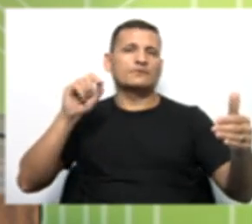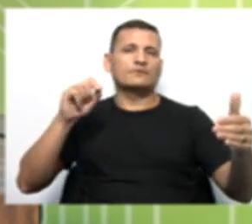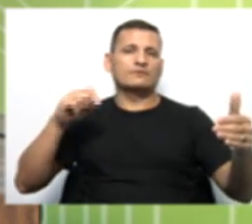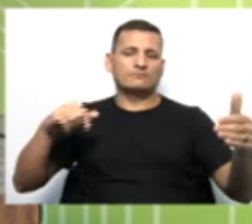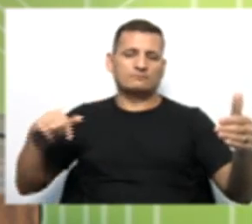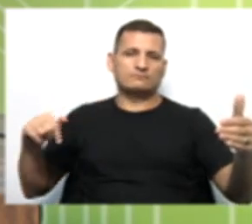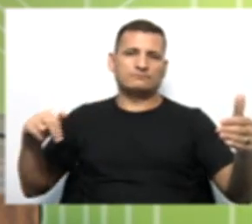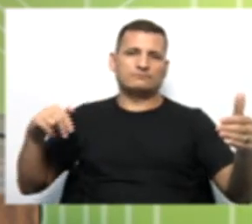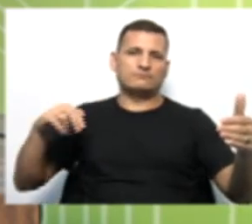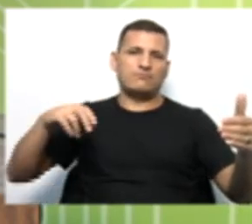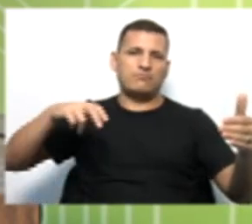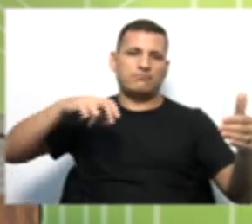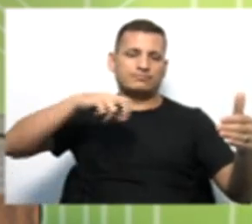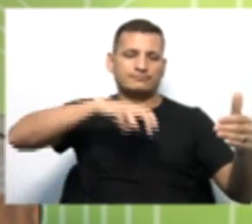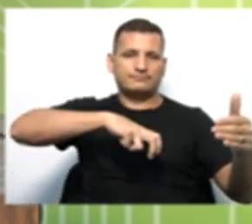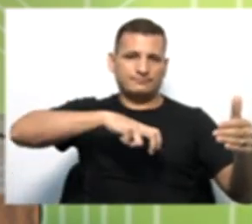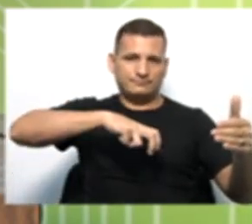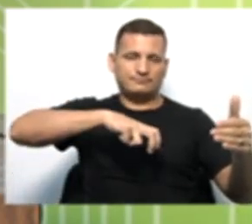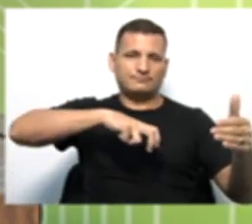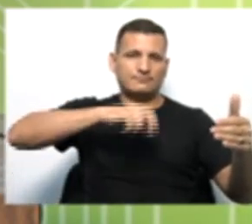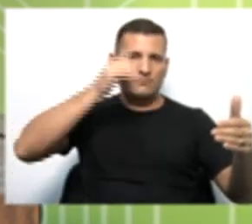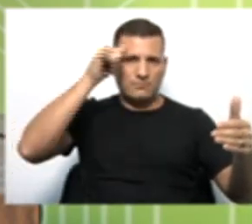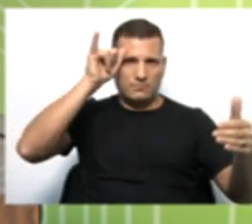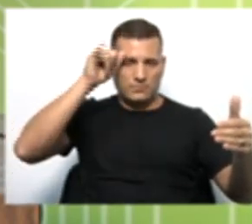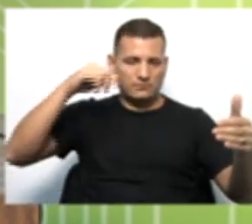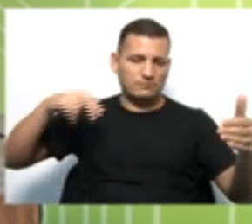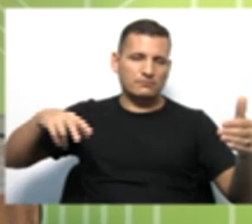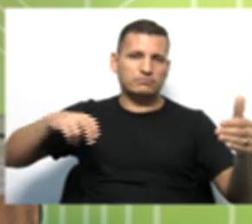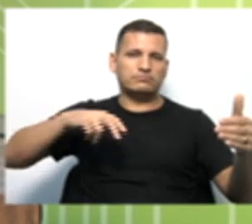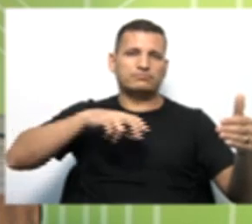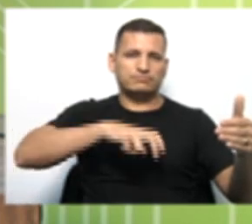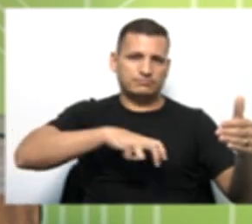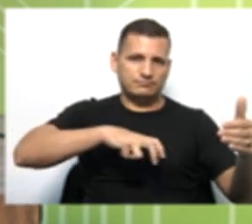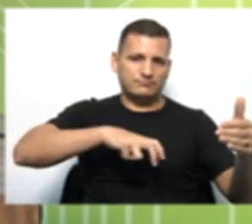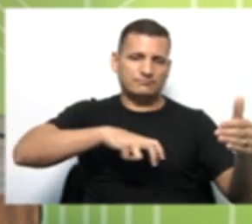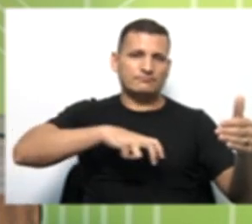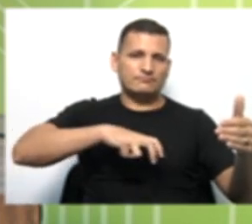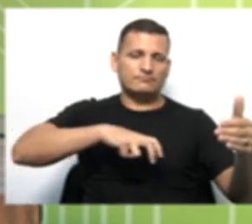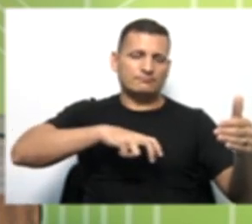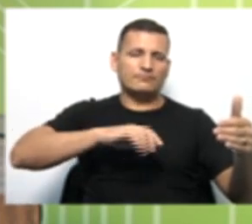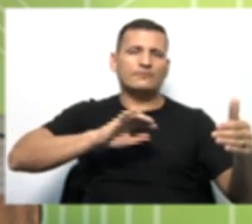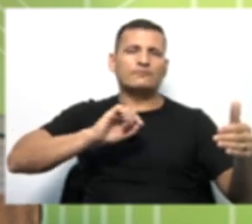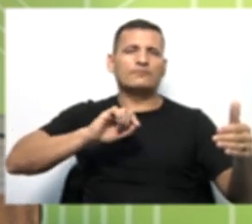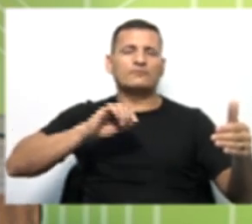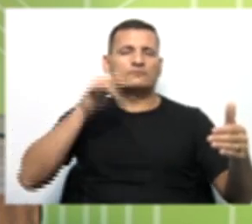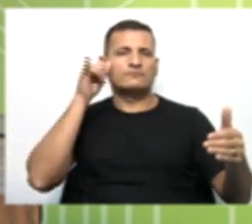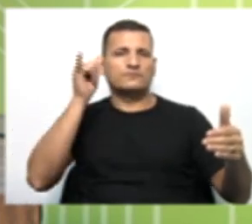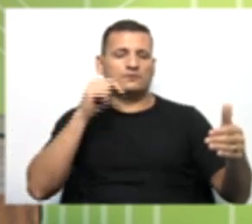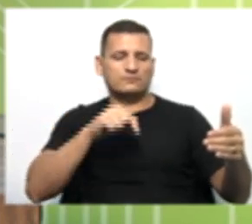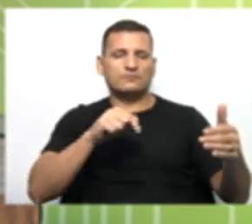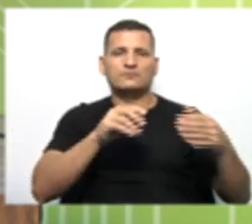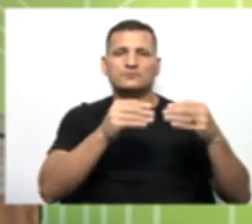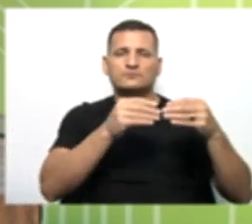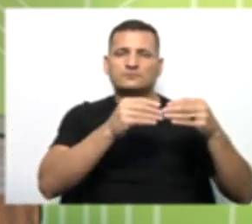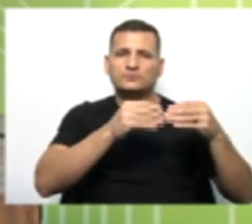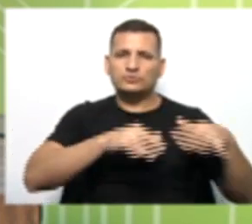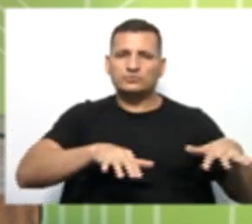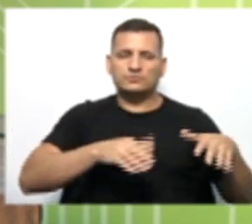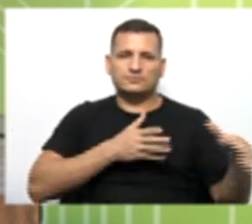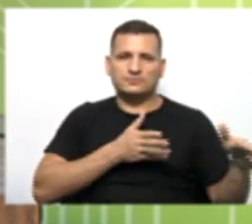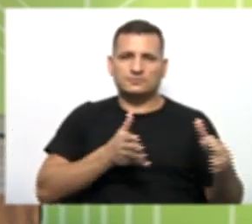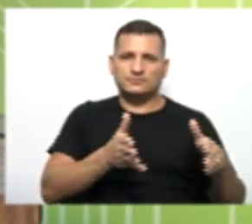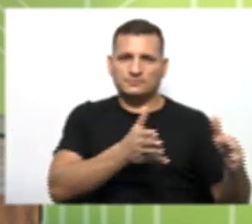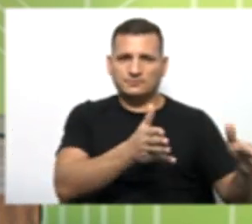margens, caminhe na beirada desses corpos d'água, impedindo assim que eles promovam a destruição desses